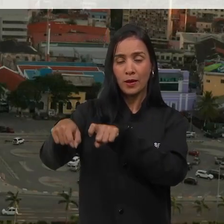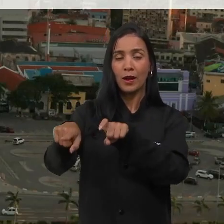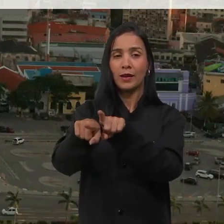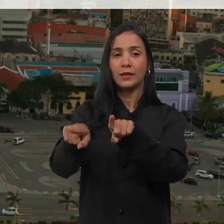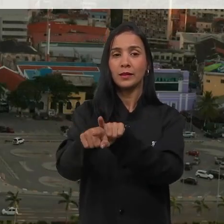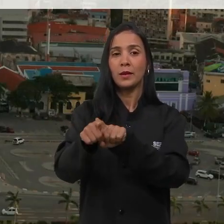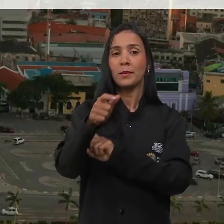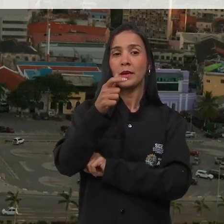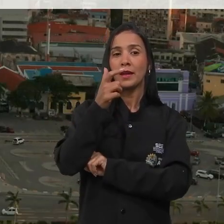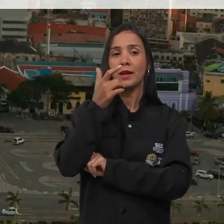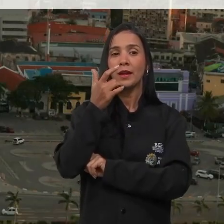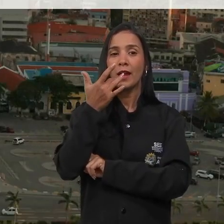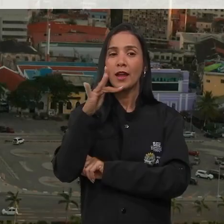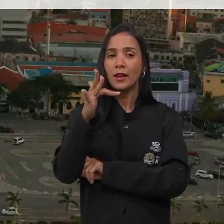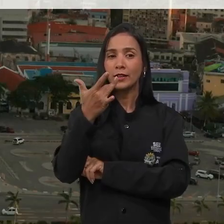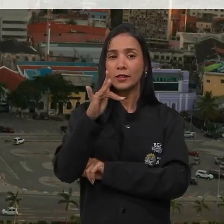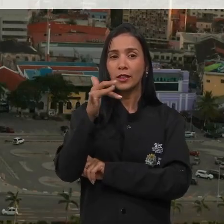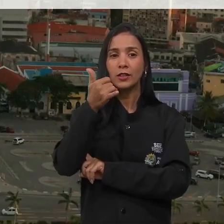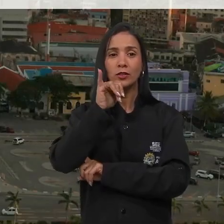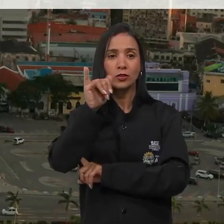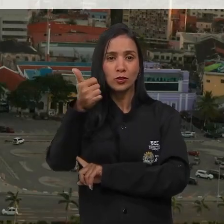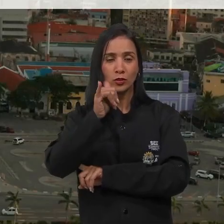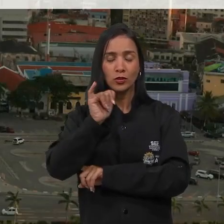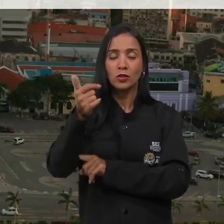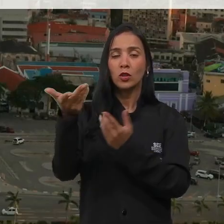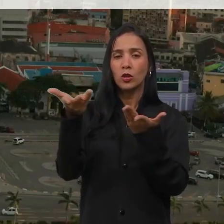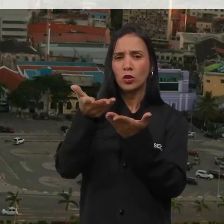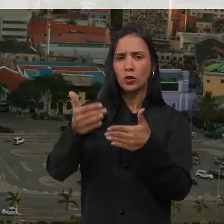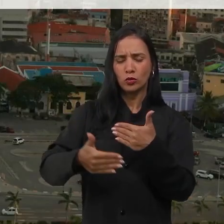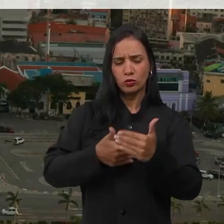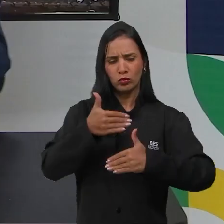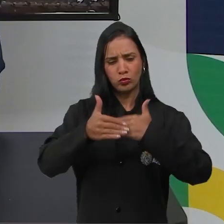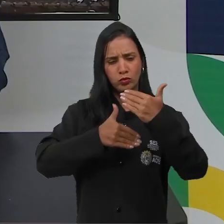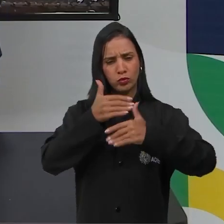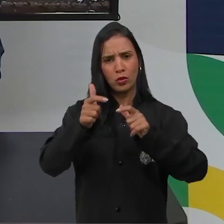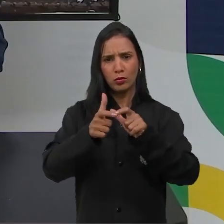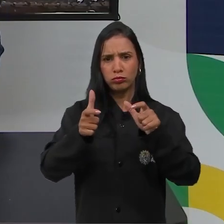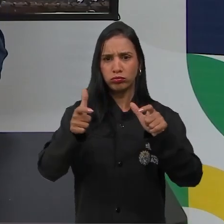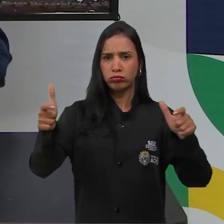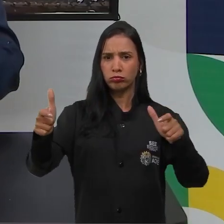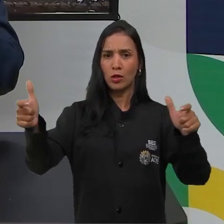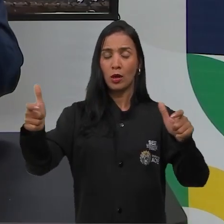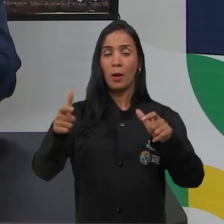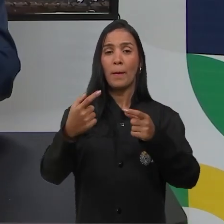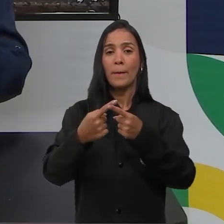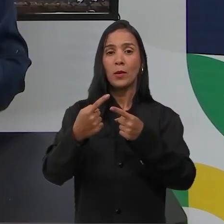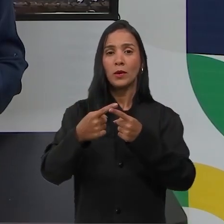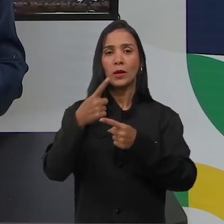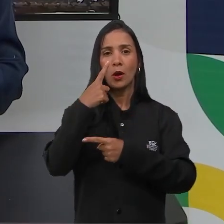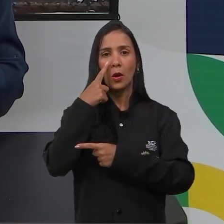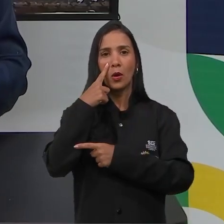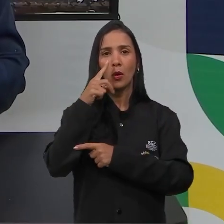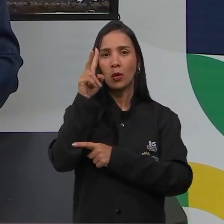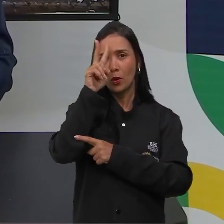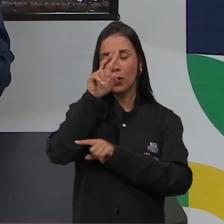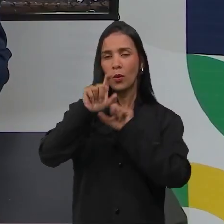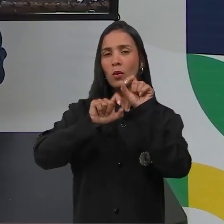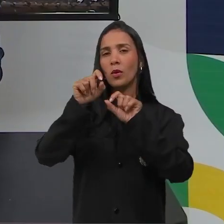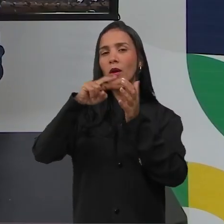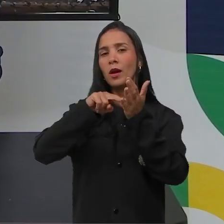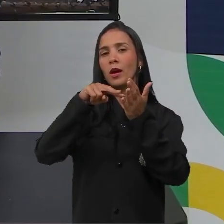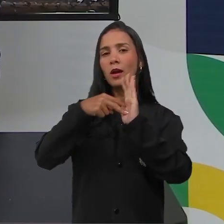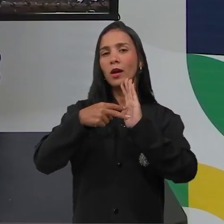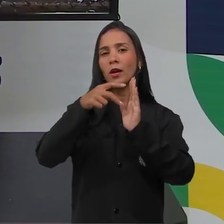regiões, e está passando hoje por uma crescente urbanização. O que é a urbanização? Só para lembrar aqui na geografia, é